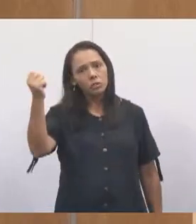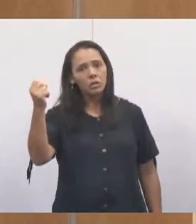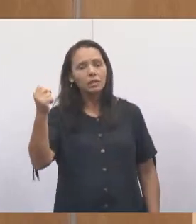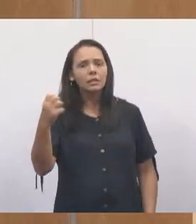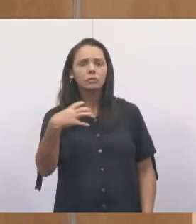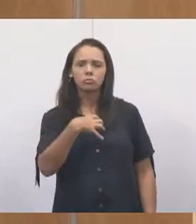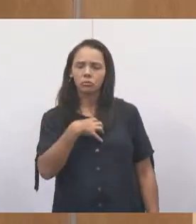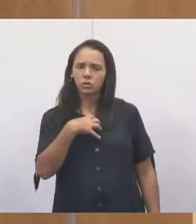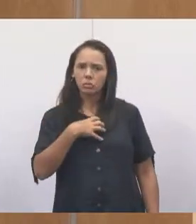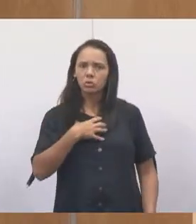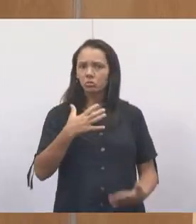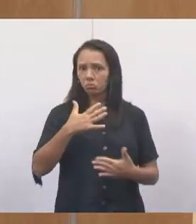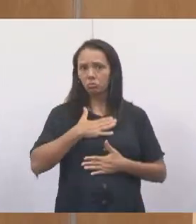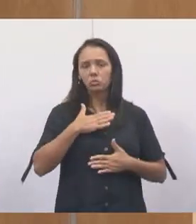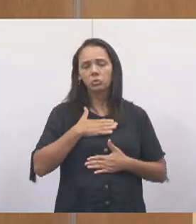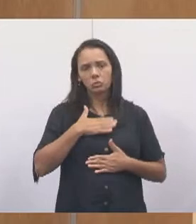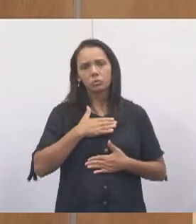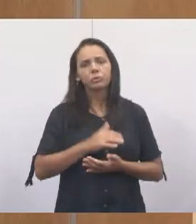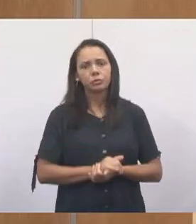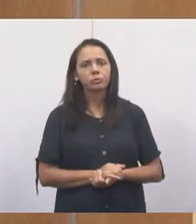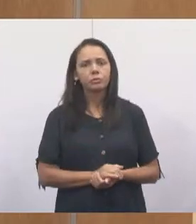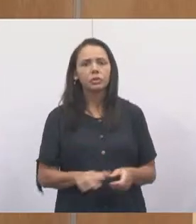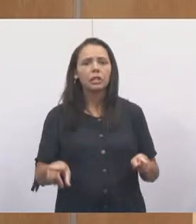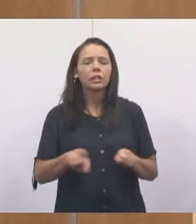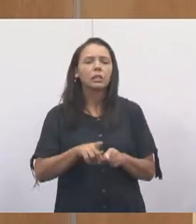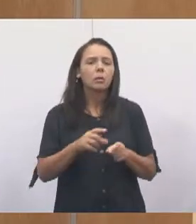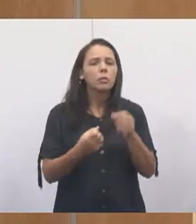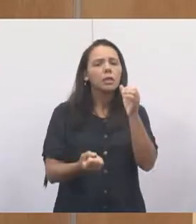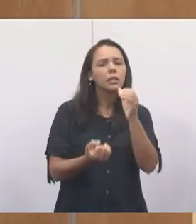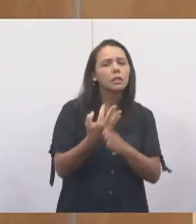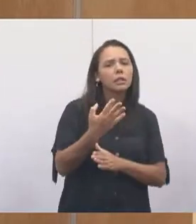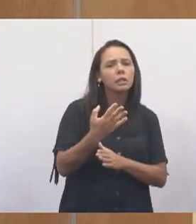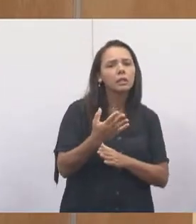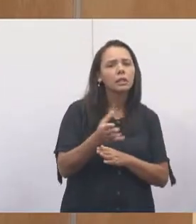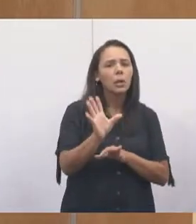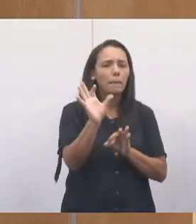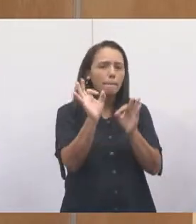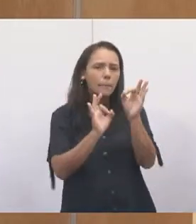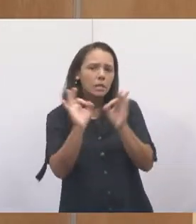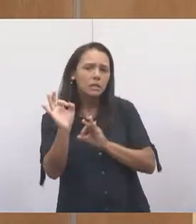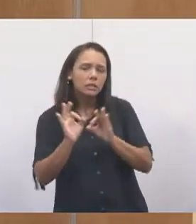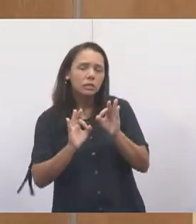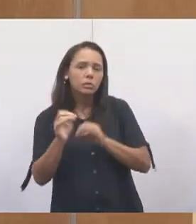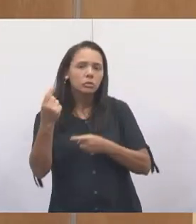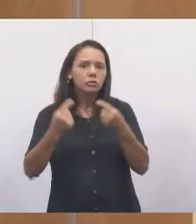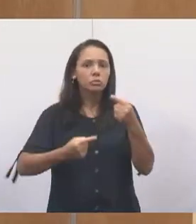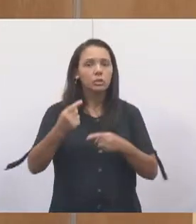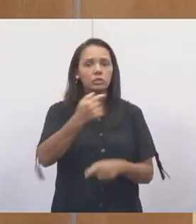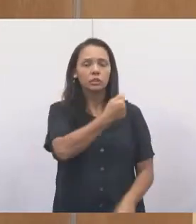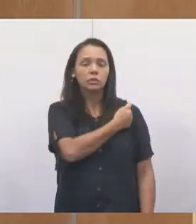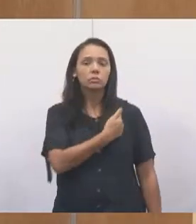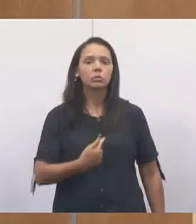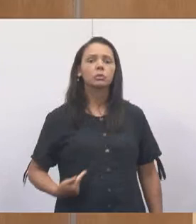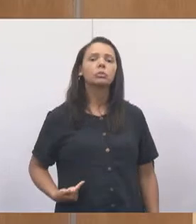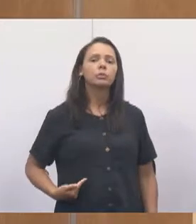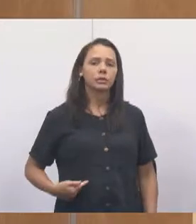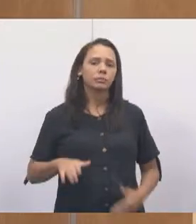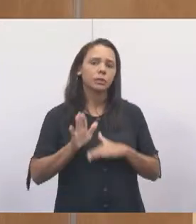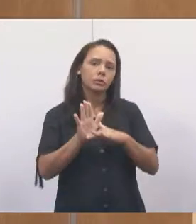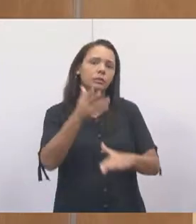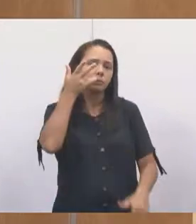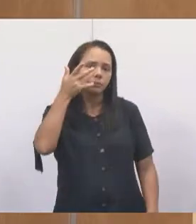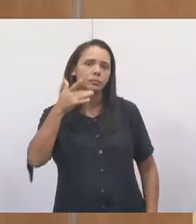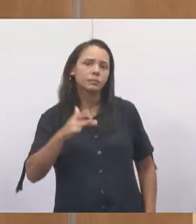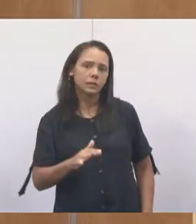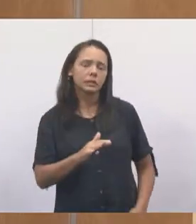assim contribui para a criação e planejamento de políticas públicas que envolvem as crianças aqui. E eu já